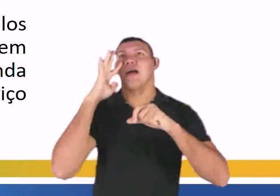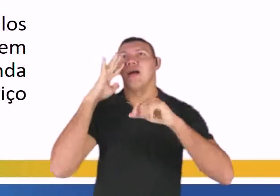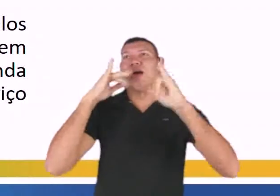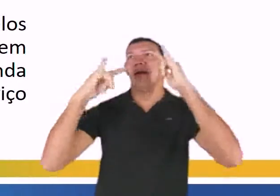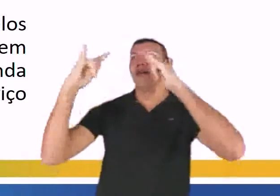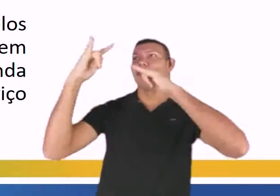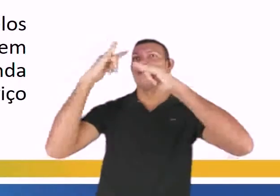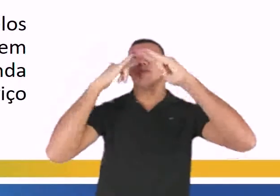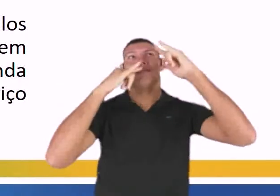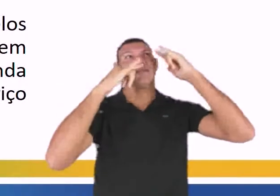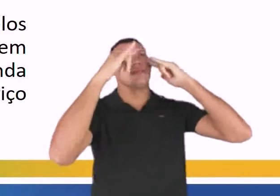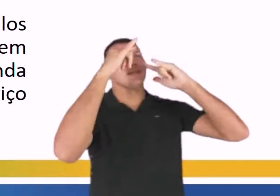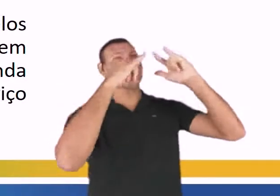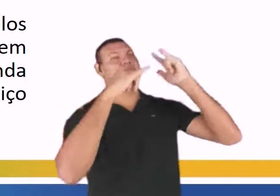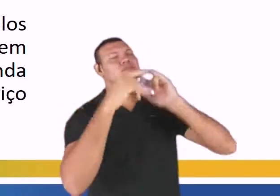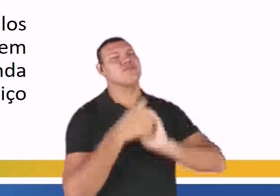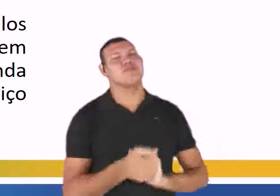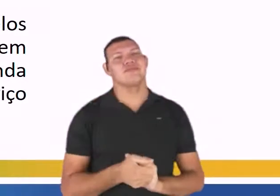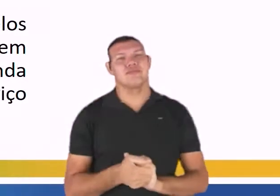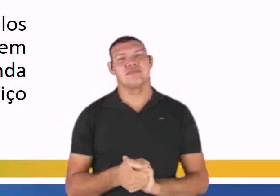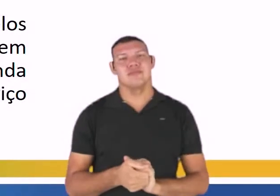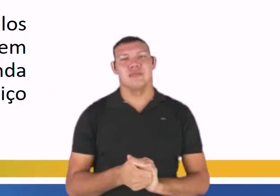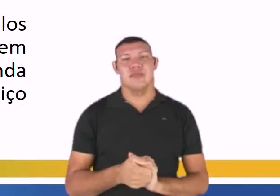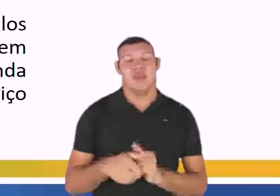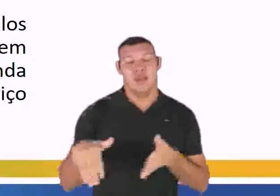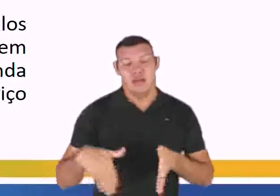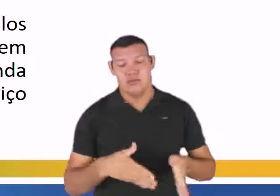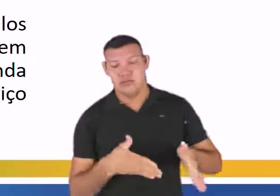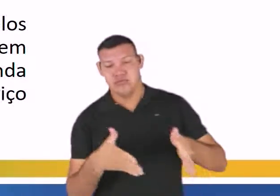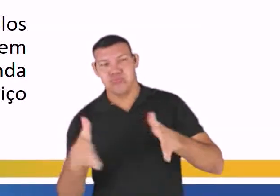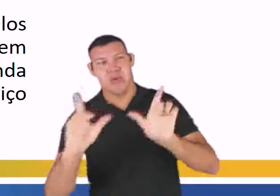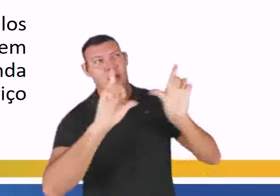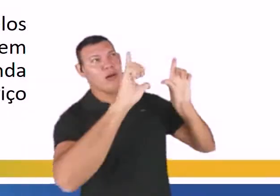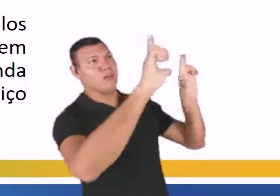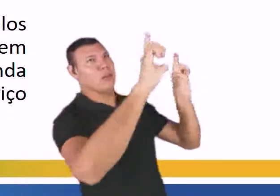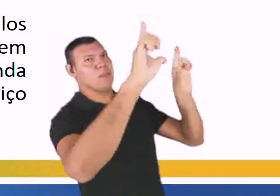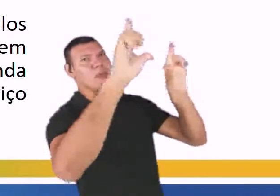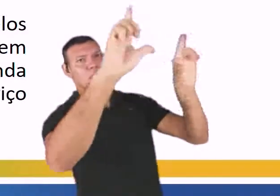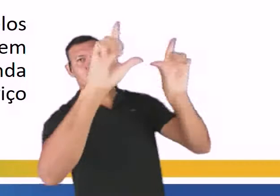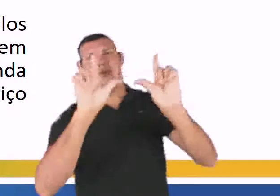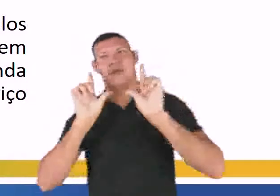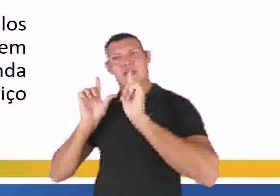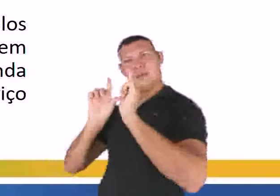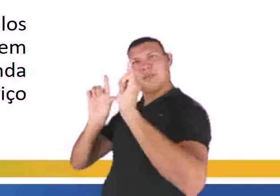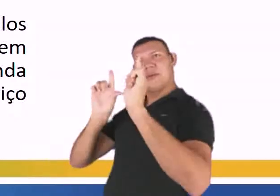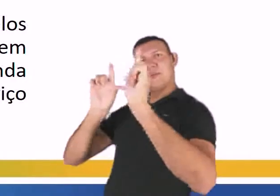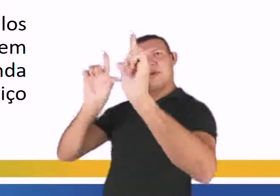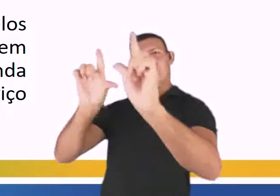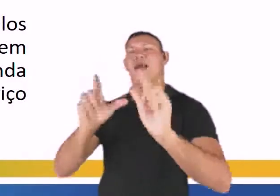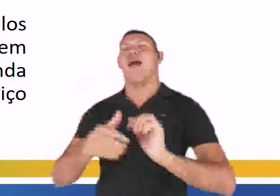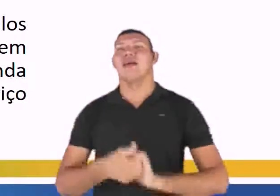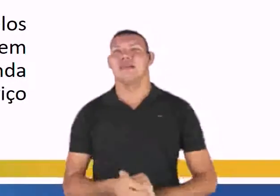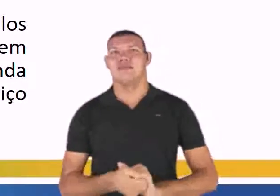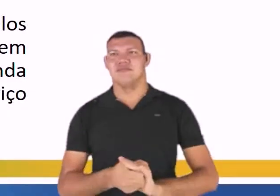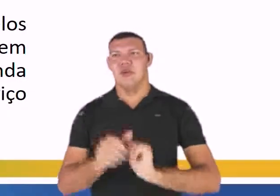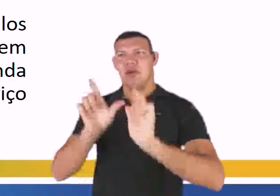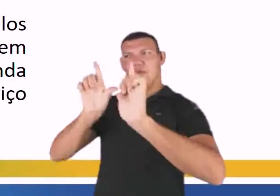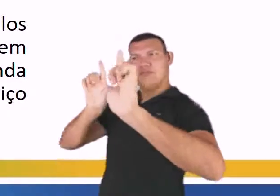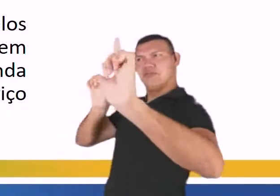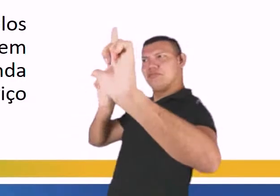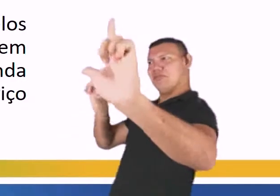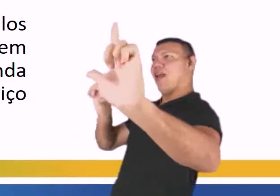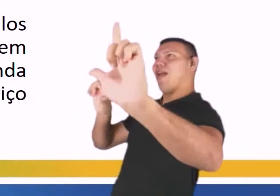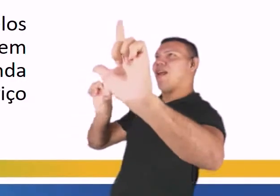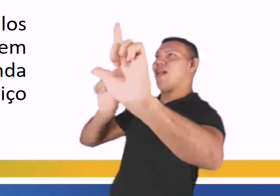geralmente localizado nas estradas e, na verdade, são grandes cartazes